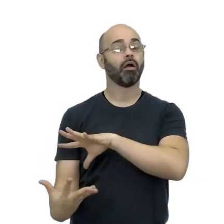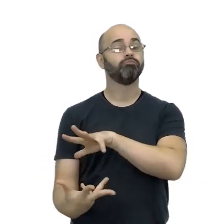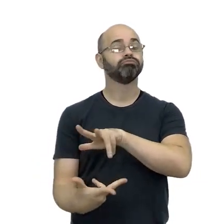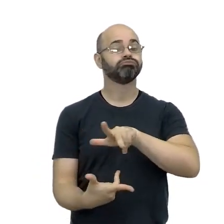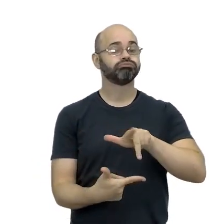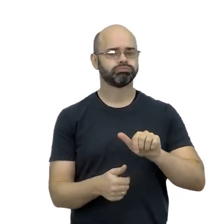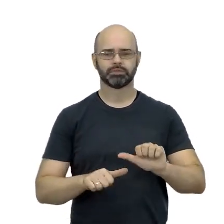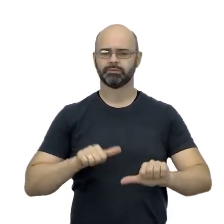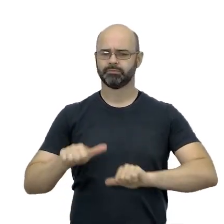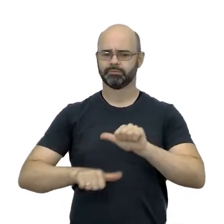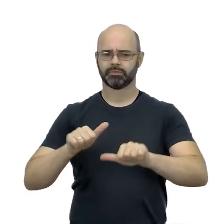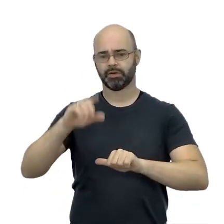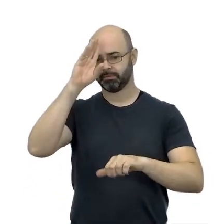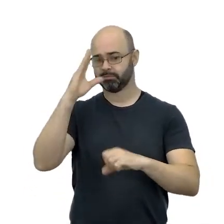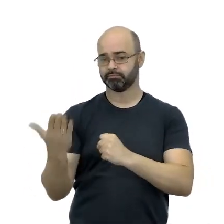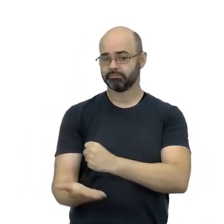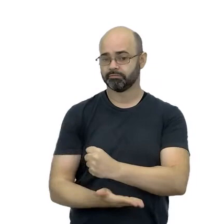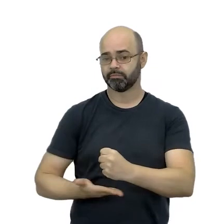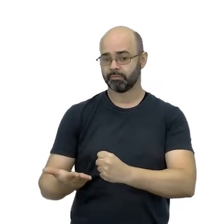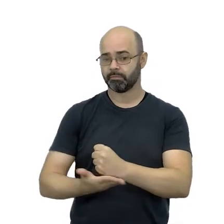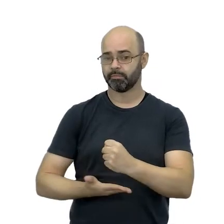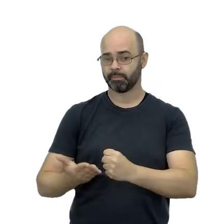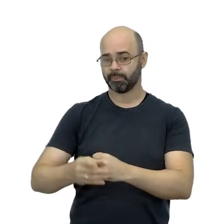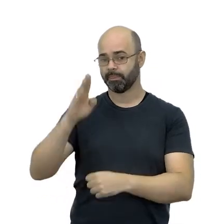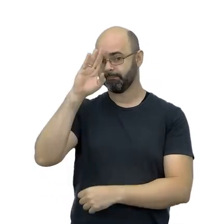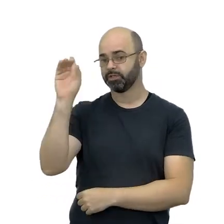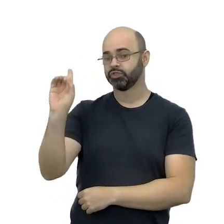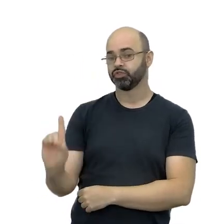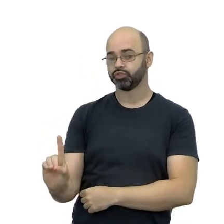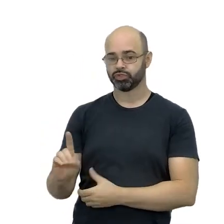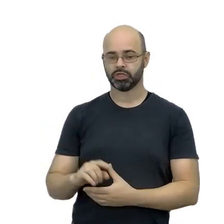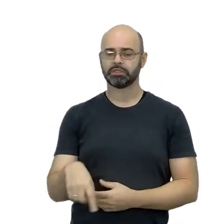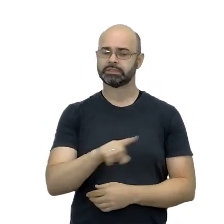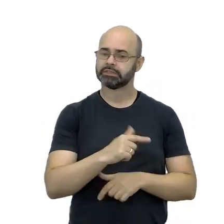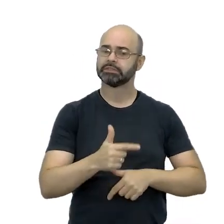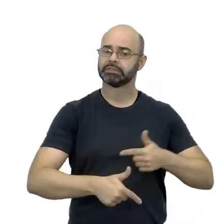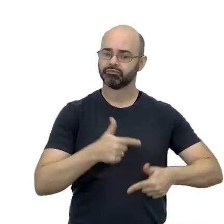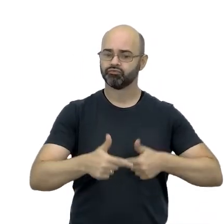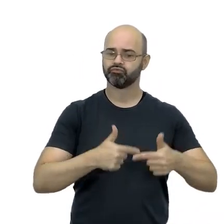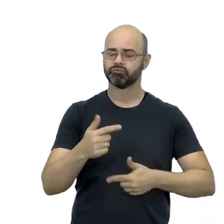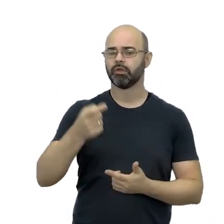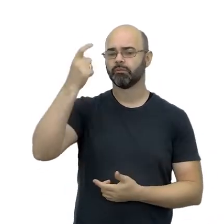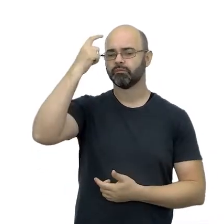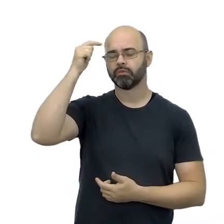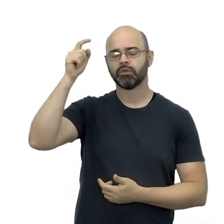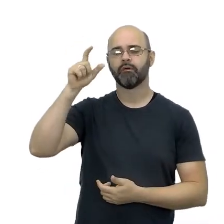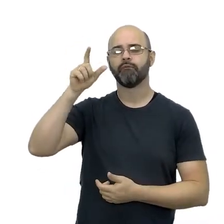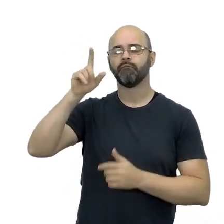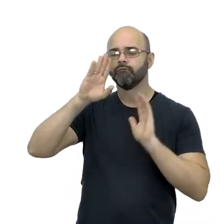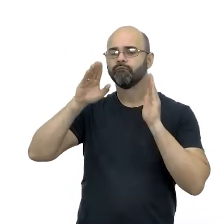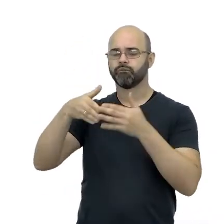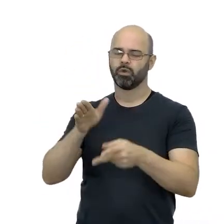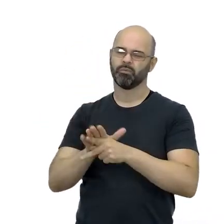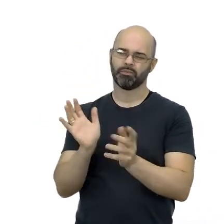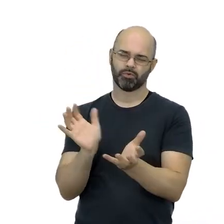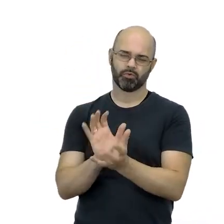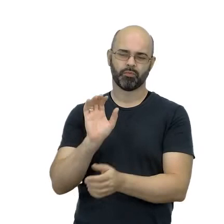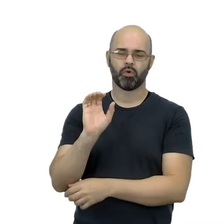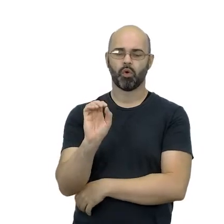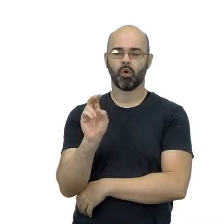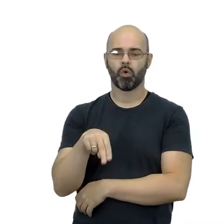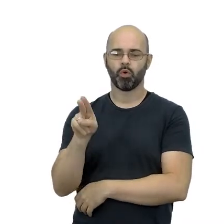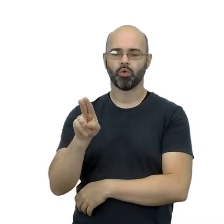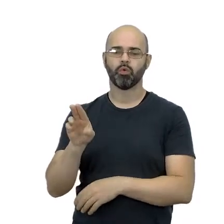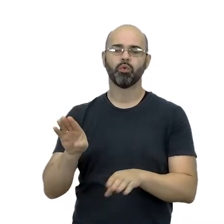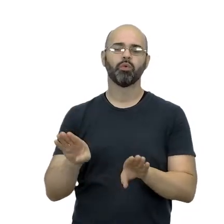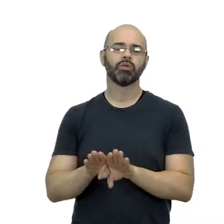e baseada em direitos. É um plano de ação ambicioso para países, organismos da ONU e todos os outros